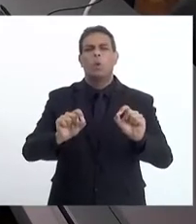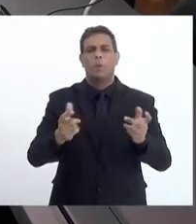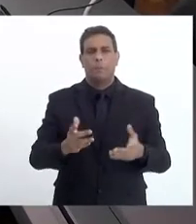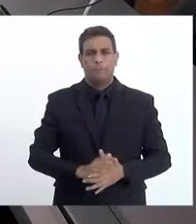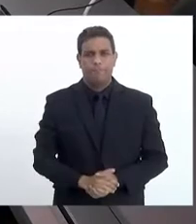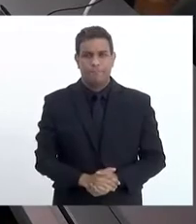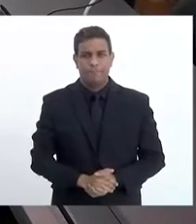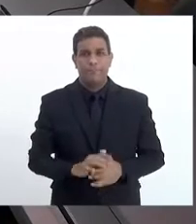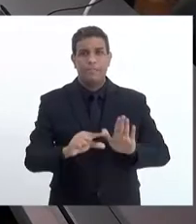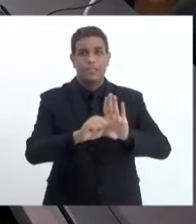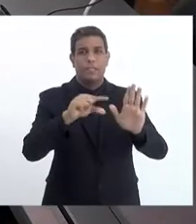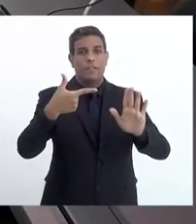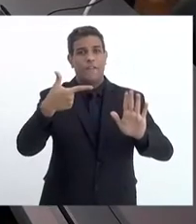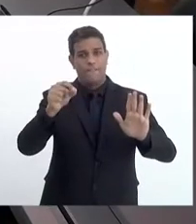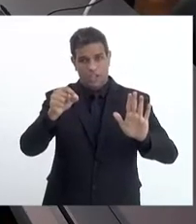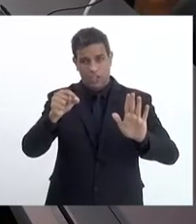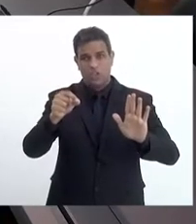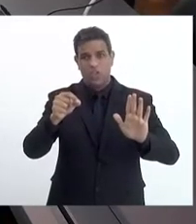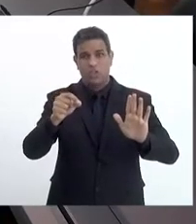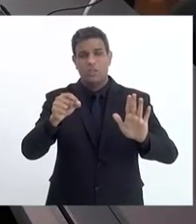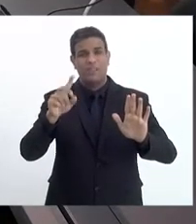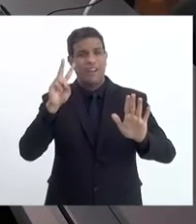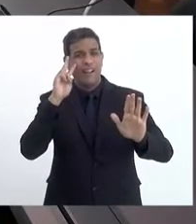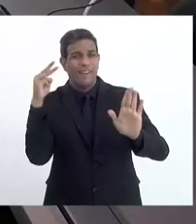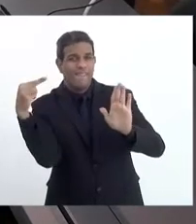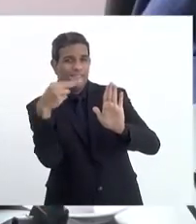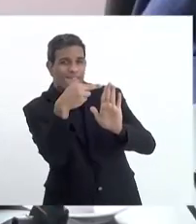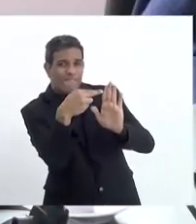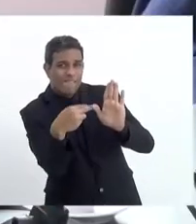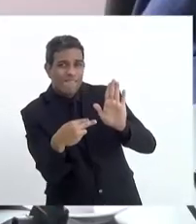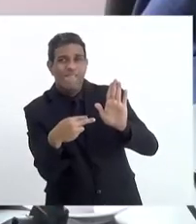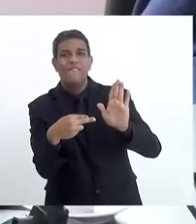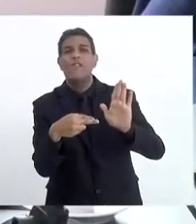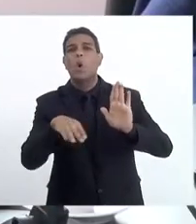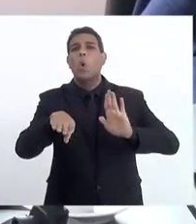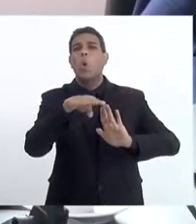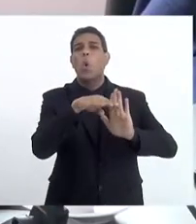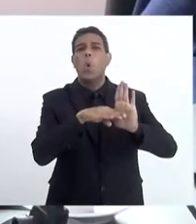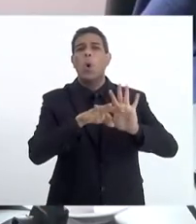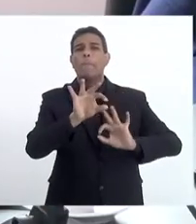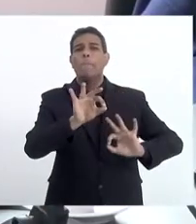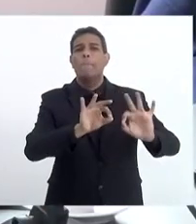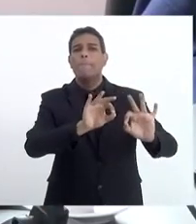20. Eu dei uma lida aqui no projeto